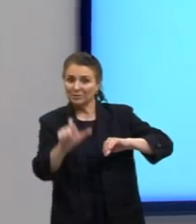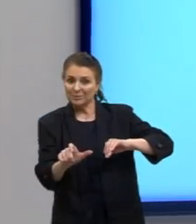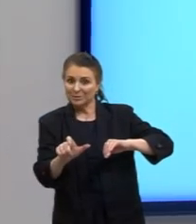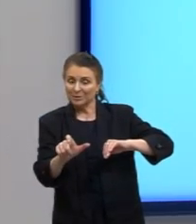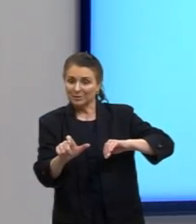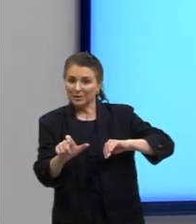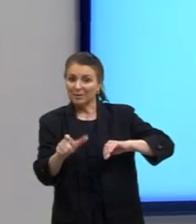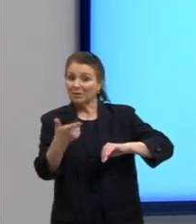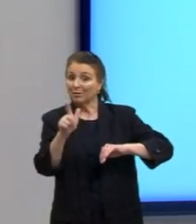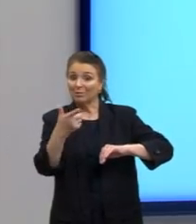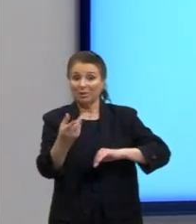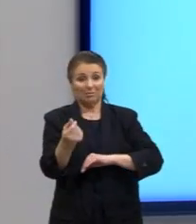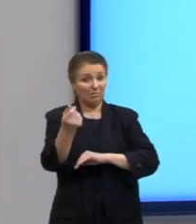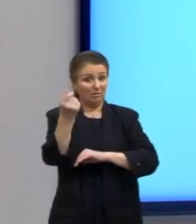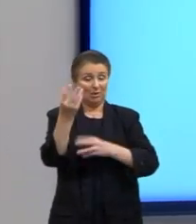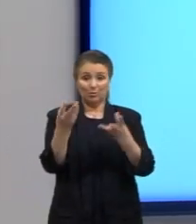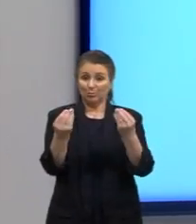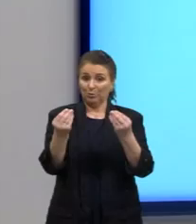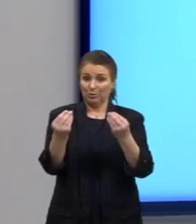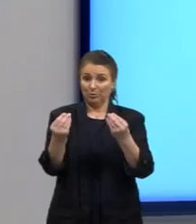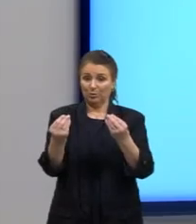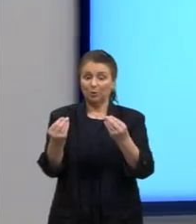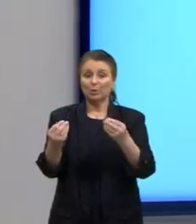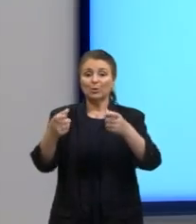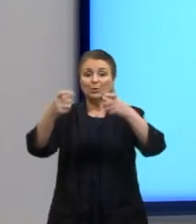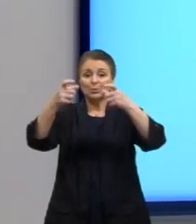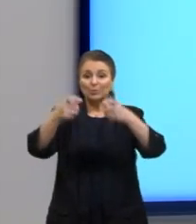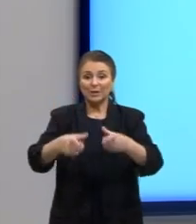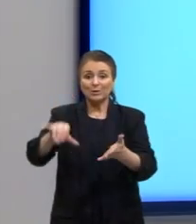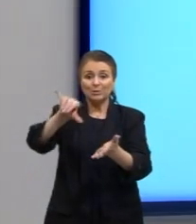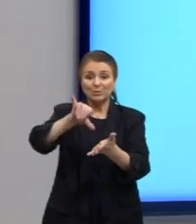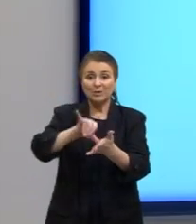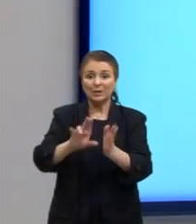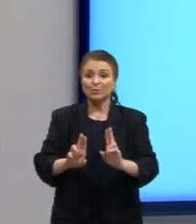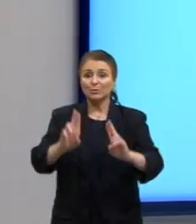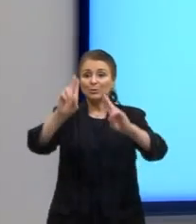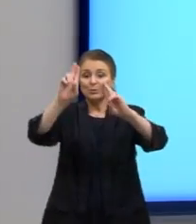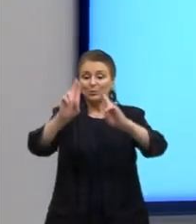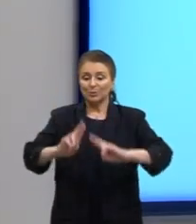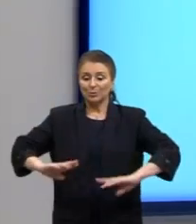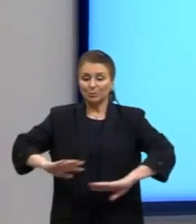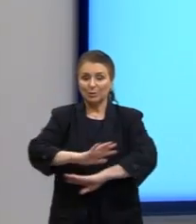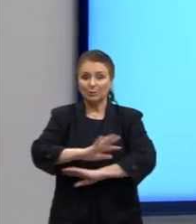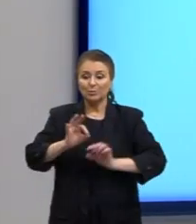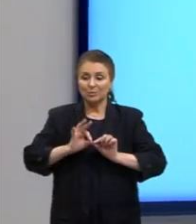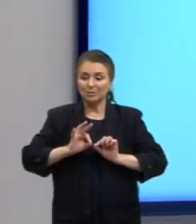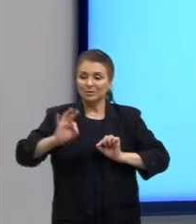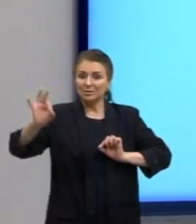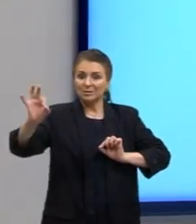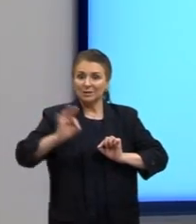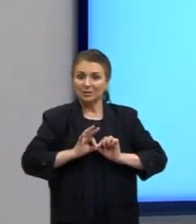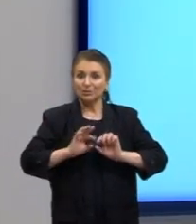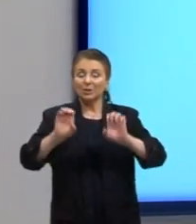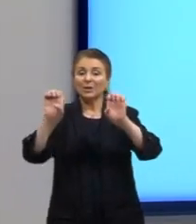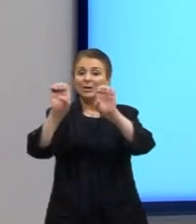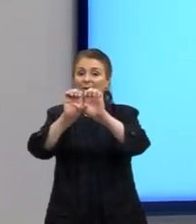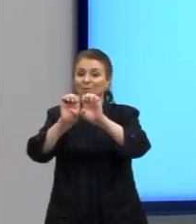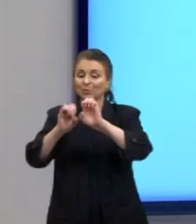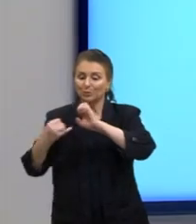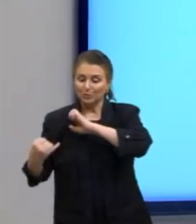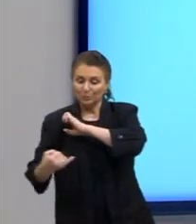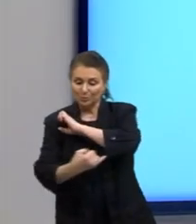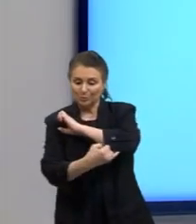poder aquisitivo dos grandes centros urbanos o que os deixa ainda mais distantes da infraestrutura social